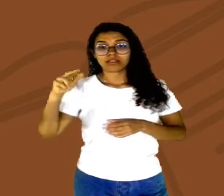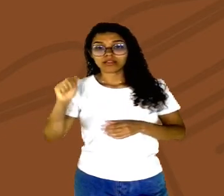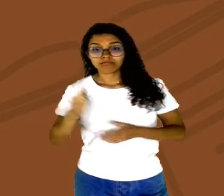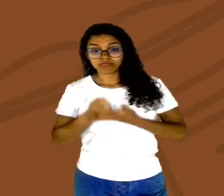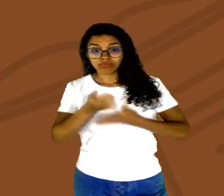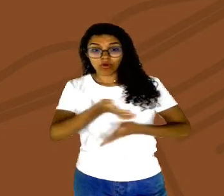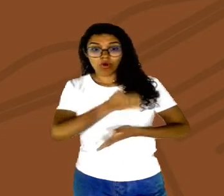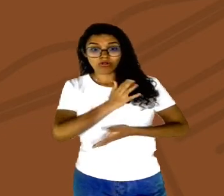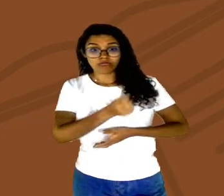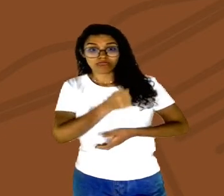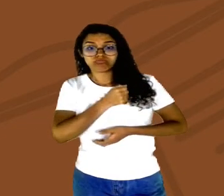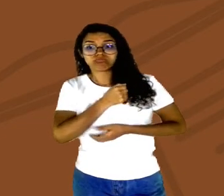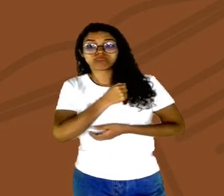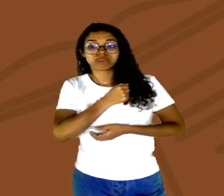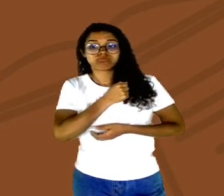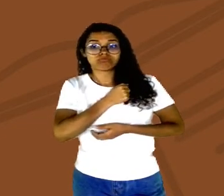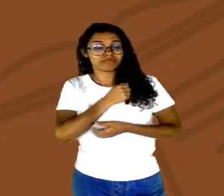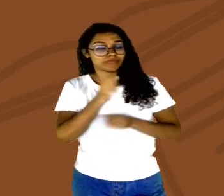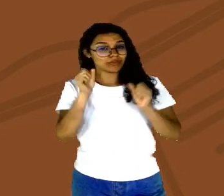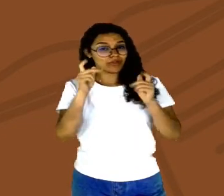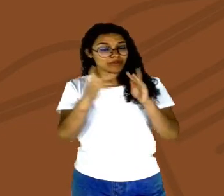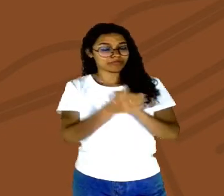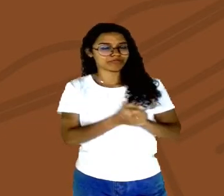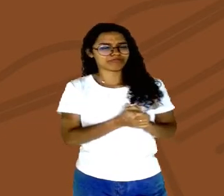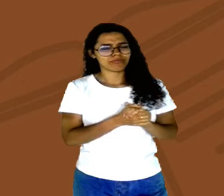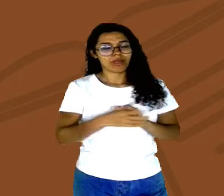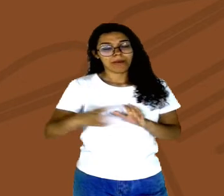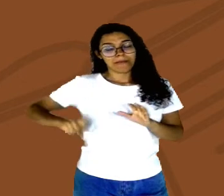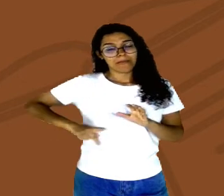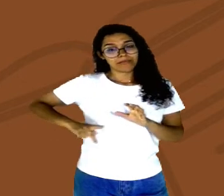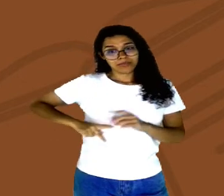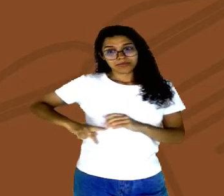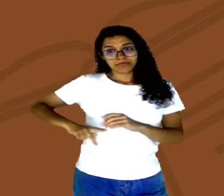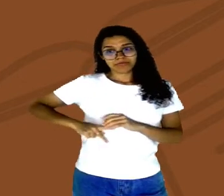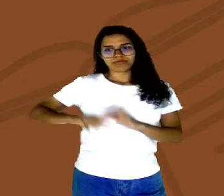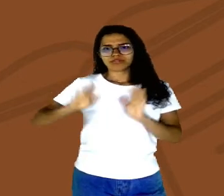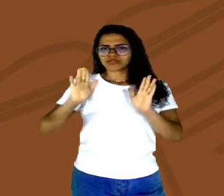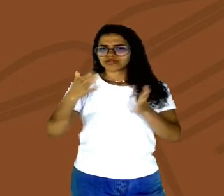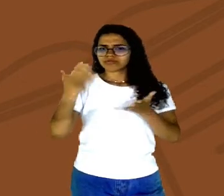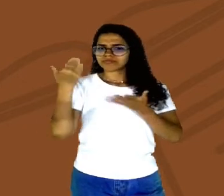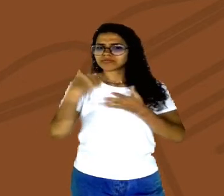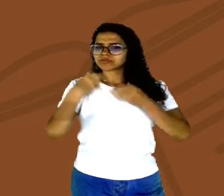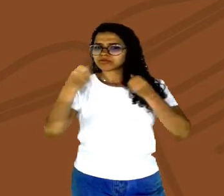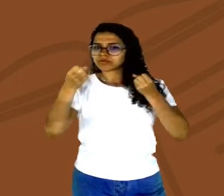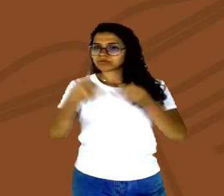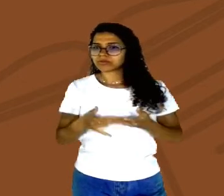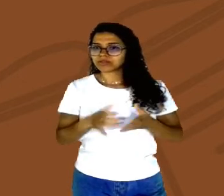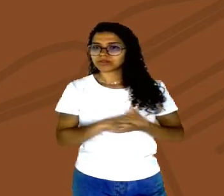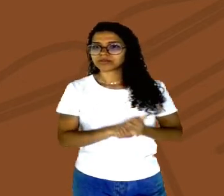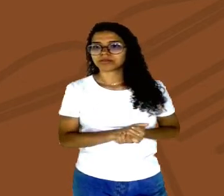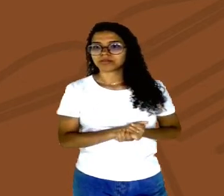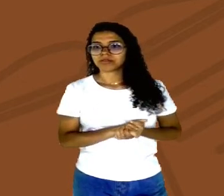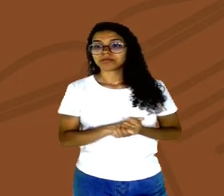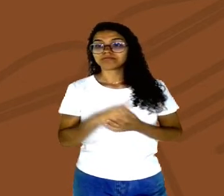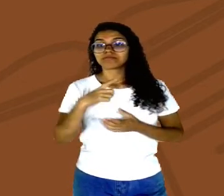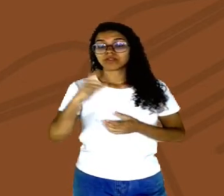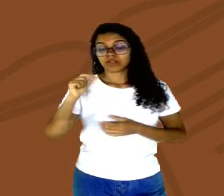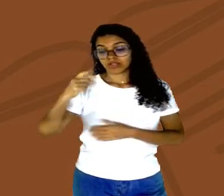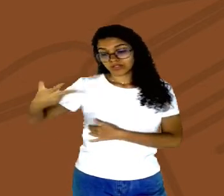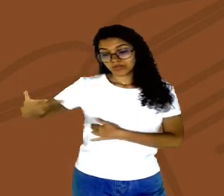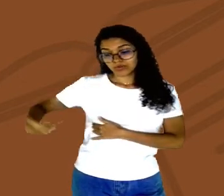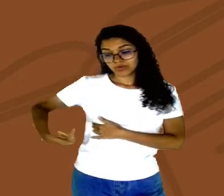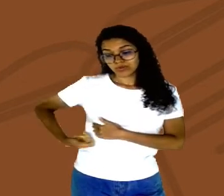cardíacos, ok? Muito bem. E o pâncreas? O pâncreas, como eu já falei, produz aí a insulina